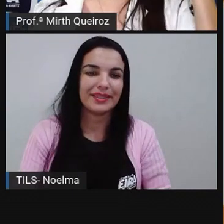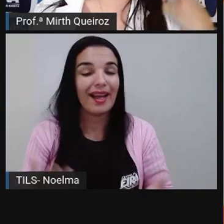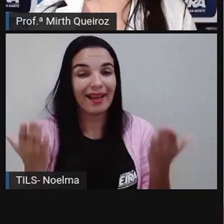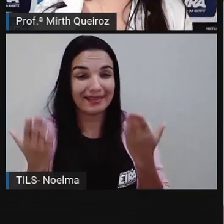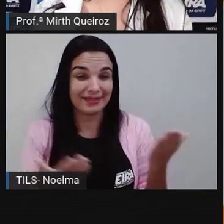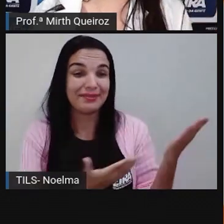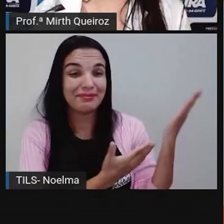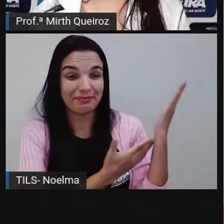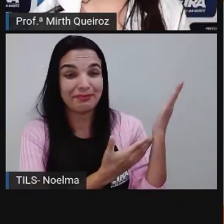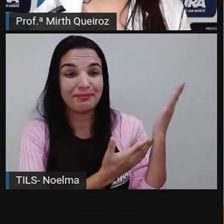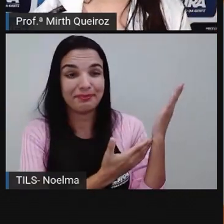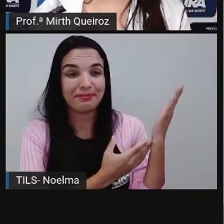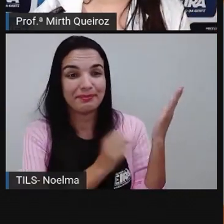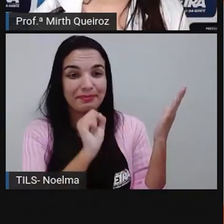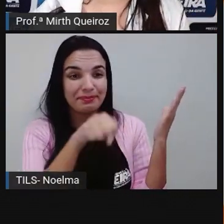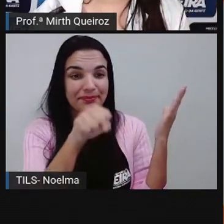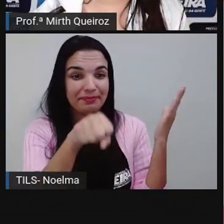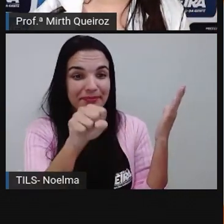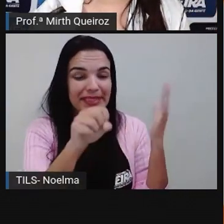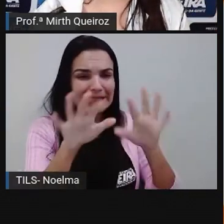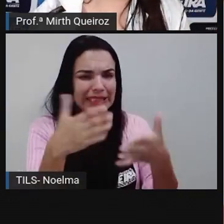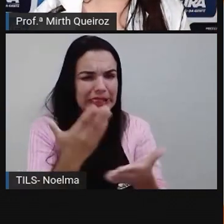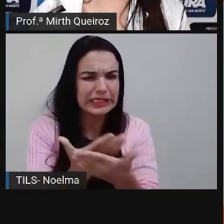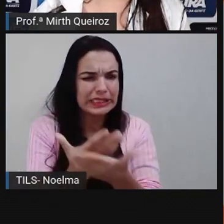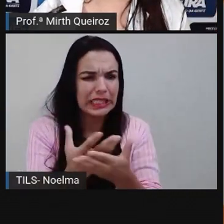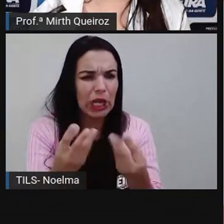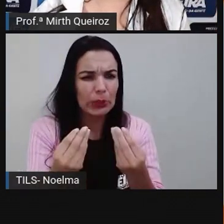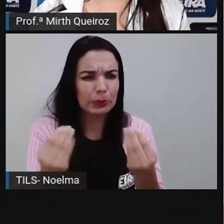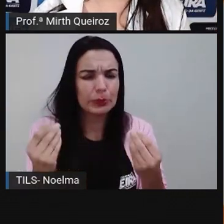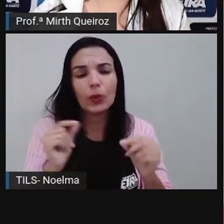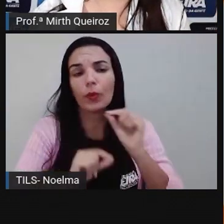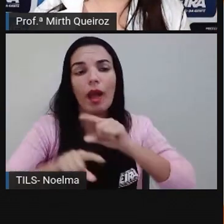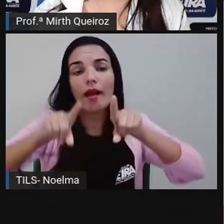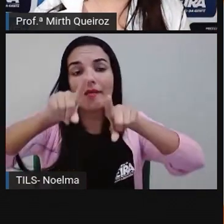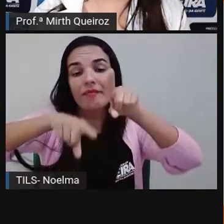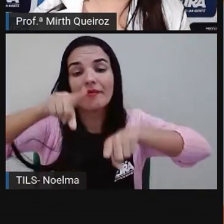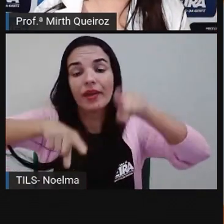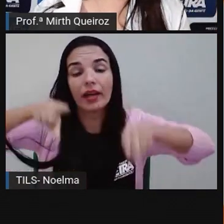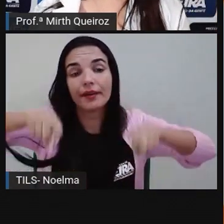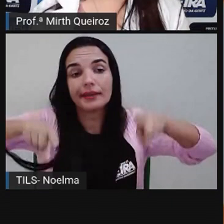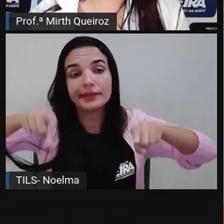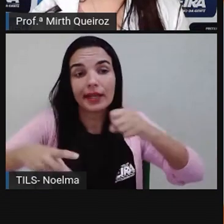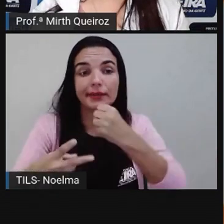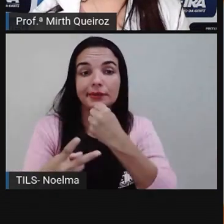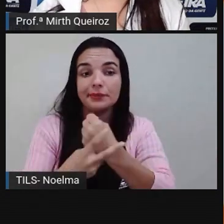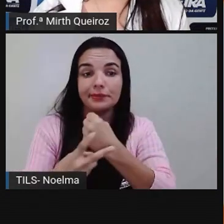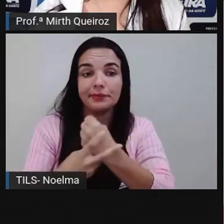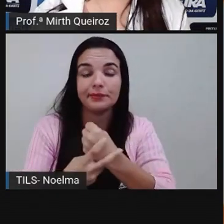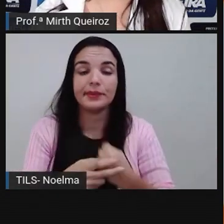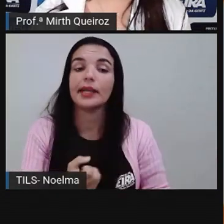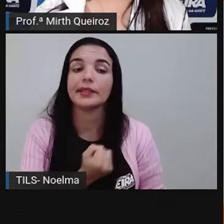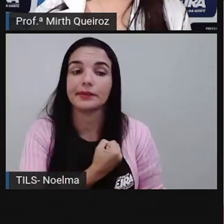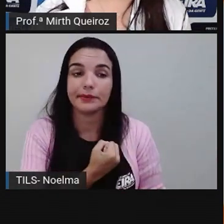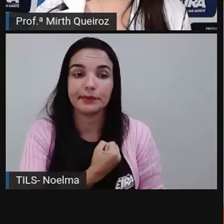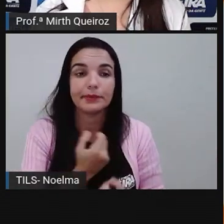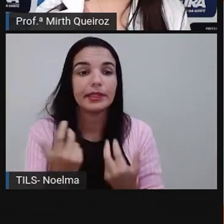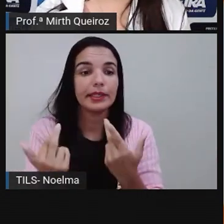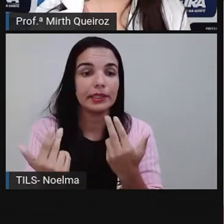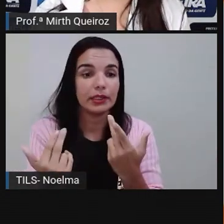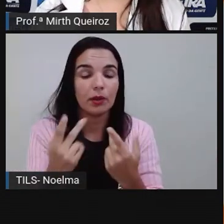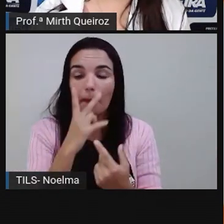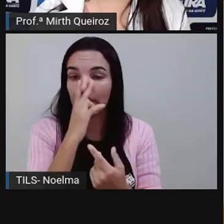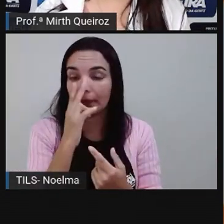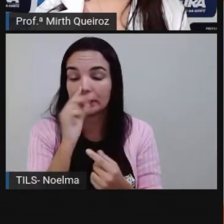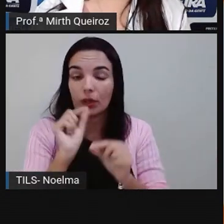número, que a gente já estudou bastante sobre isso, seria a variação do verbo em número, é semelhante à de outras